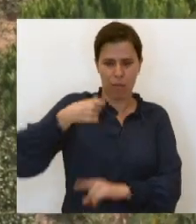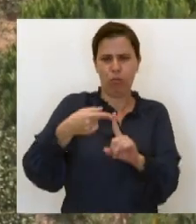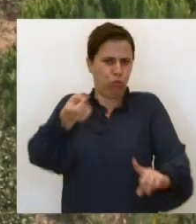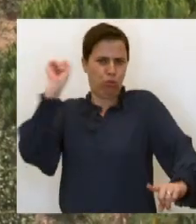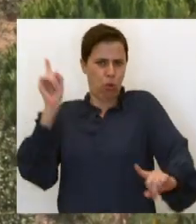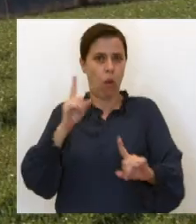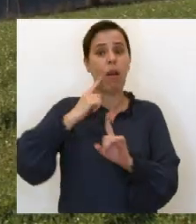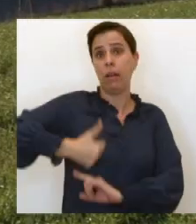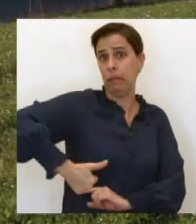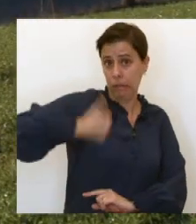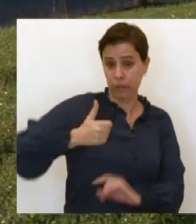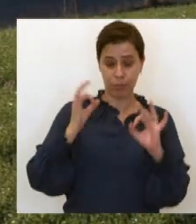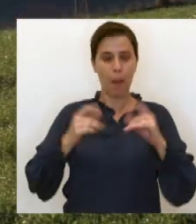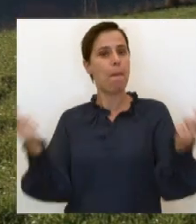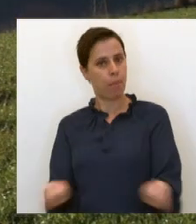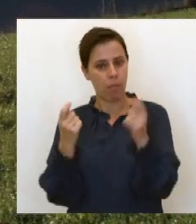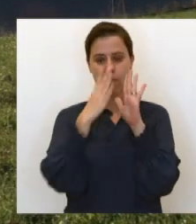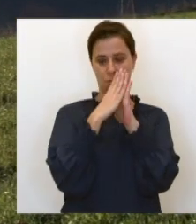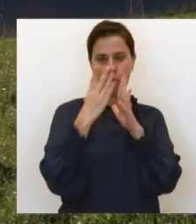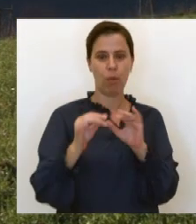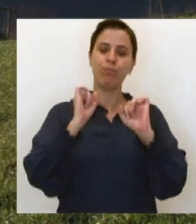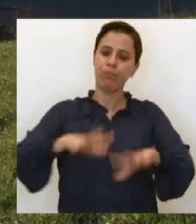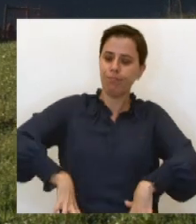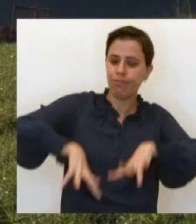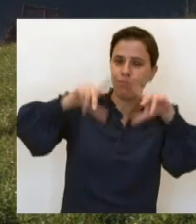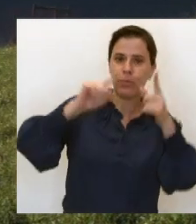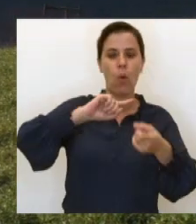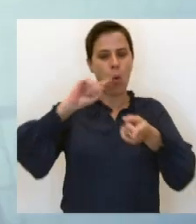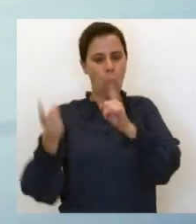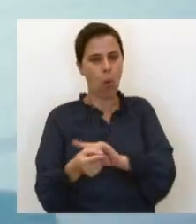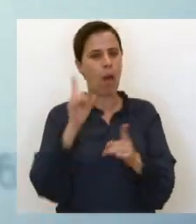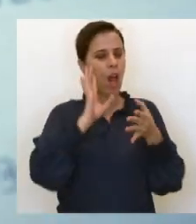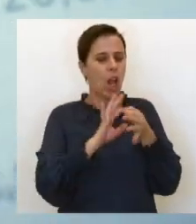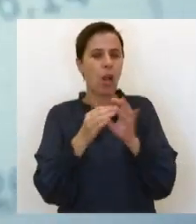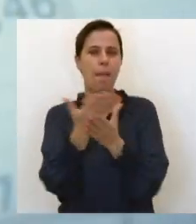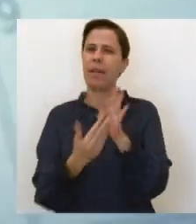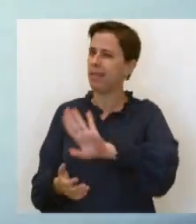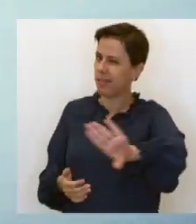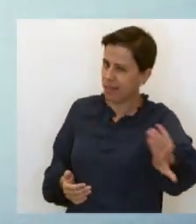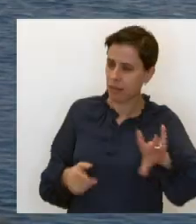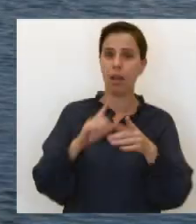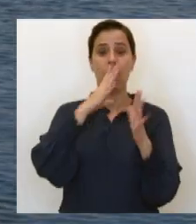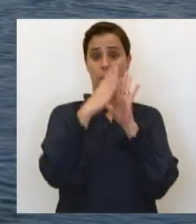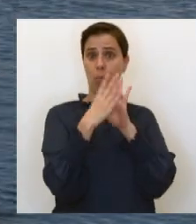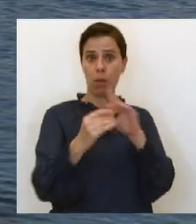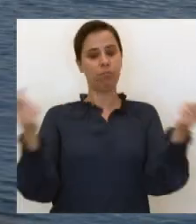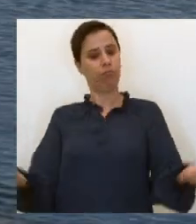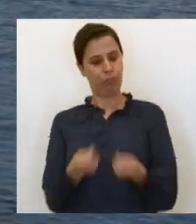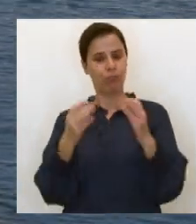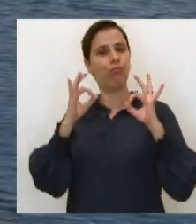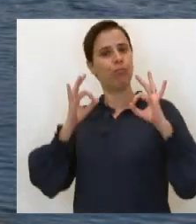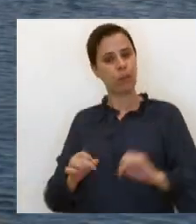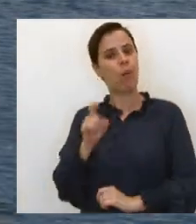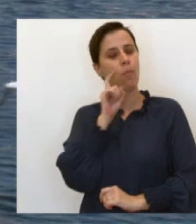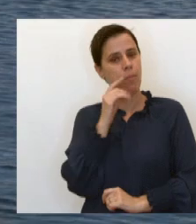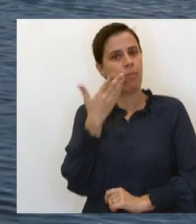verde. É fundamental promover modelos de desenvolvimento contrários à lógica de mercados. Modelos que promovam uma